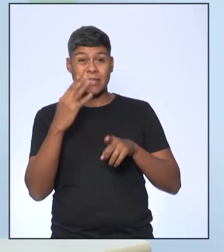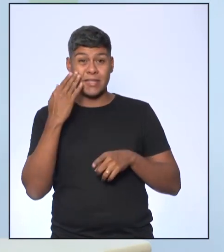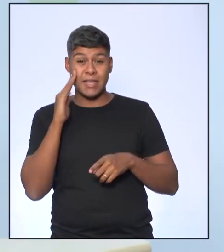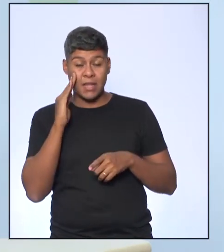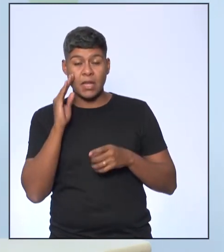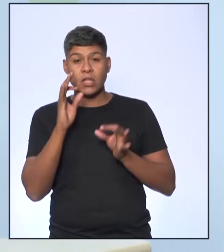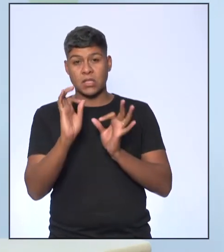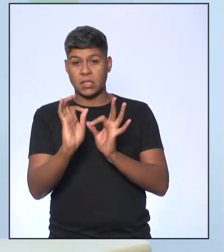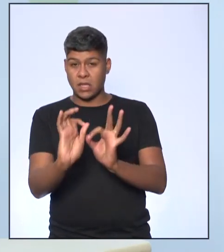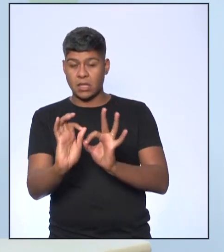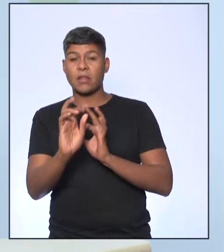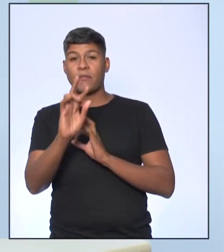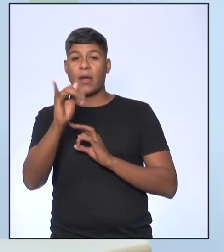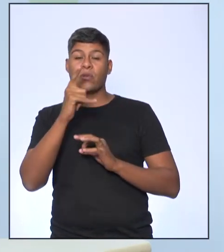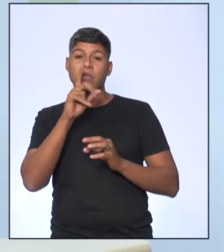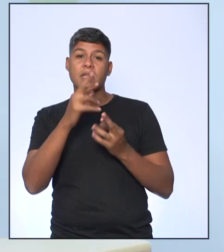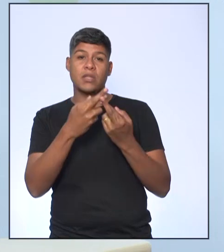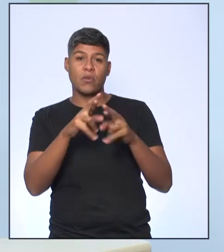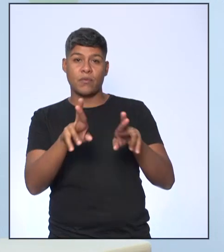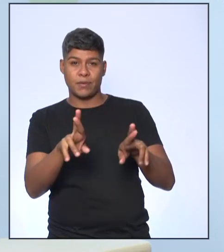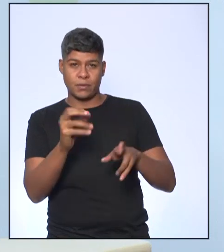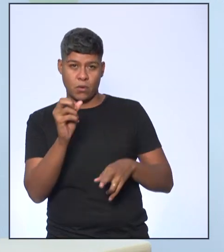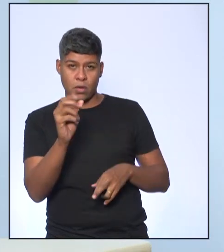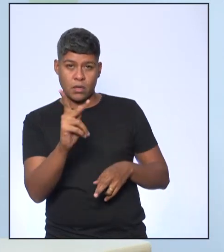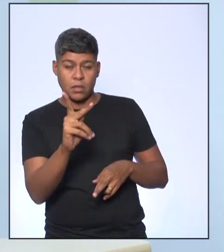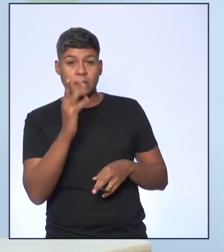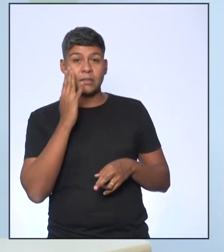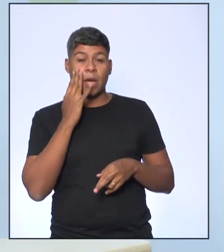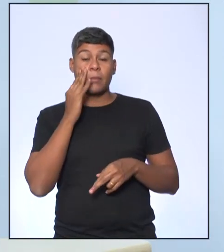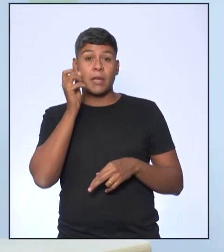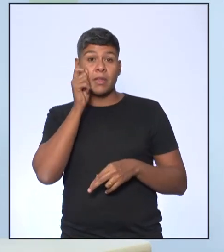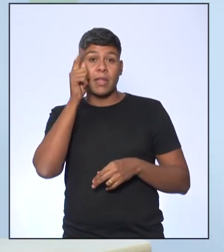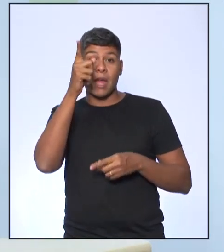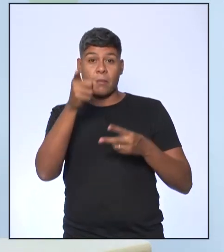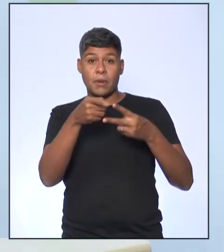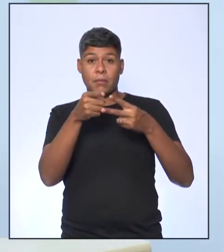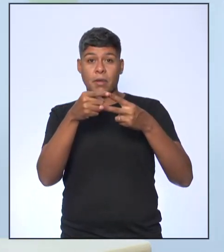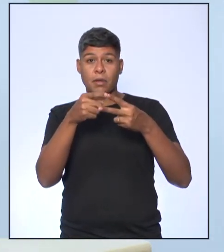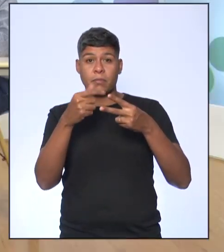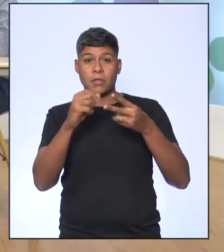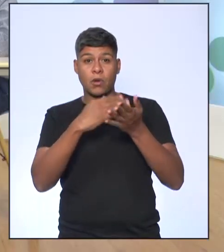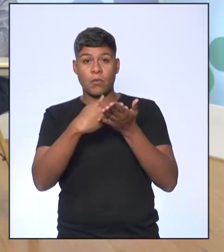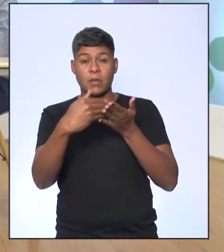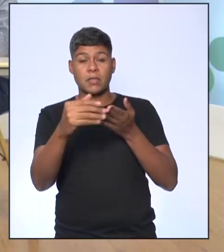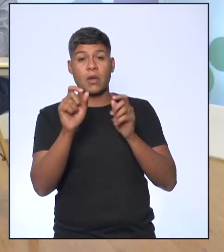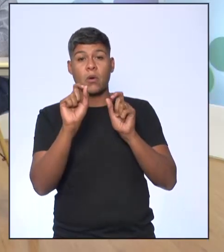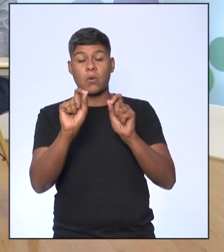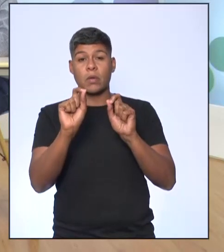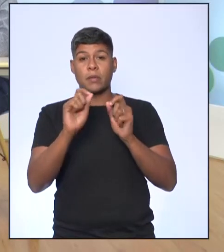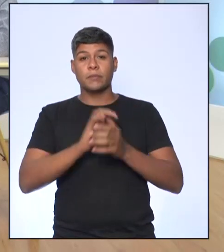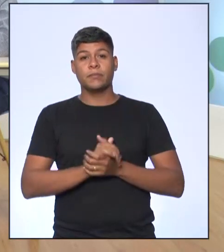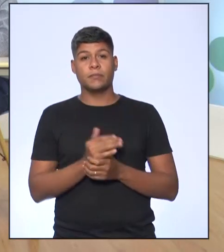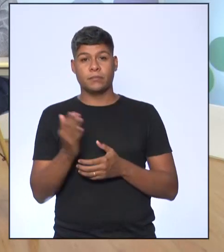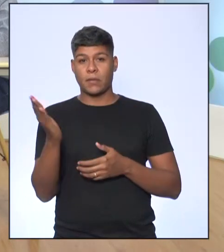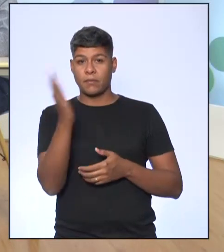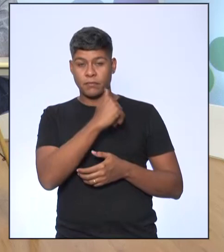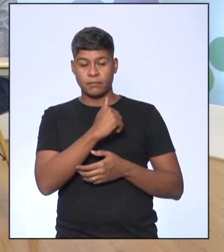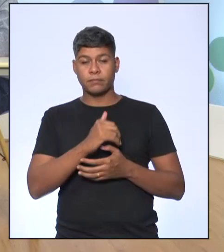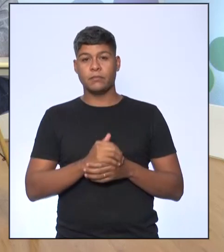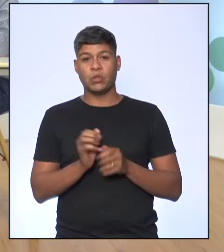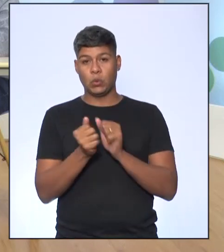com certeza vocês vão conseguir resolver. A primeira ideia que eu tenho que partir é o seguinte. Vem comigo,